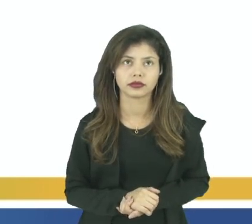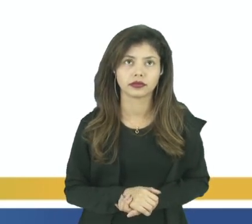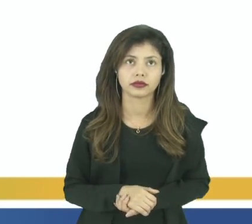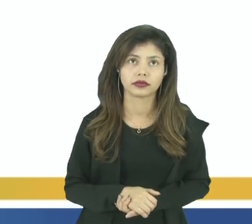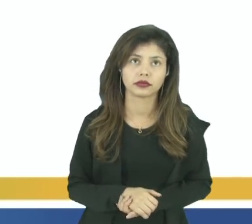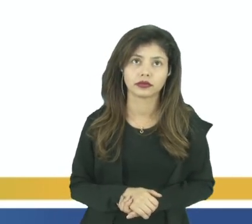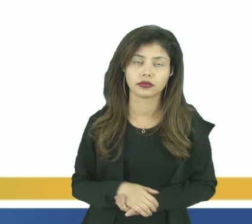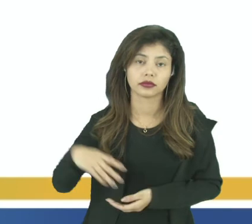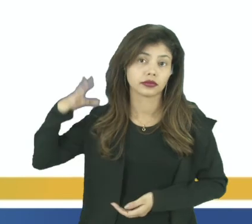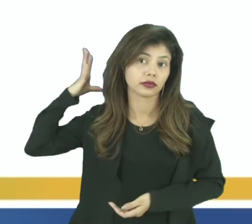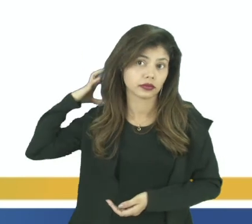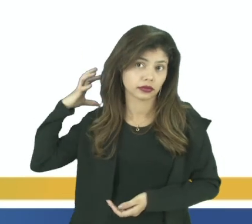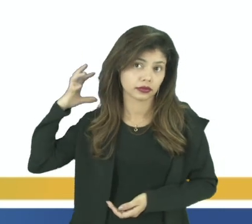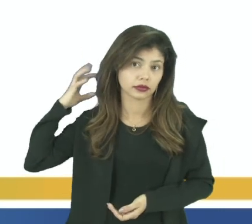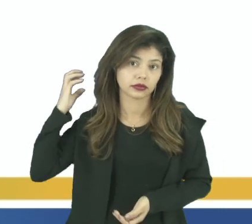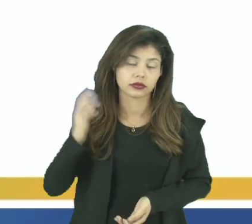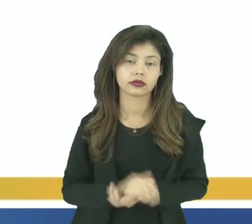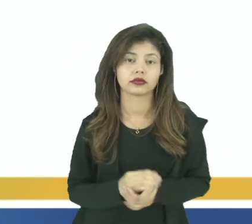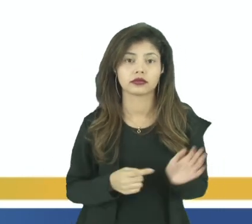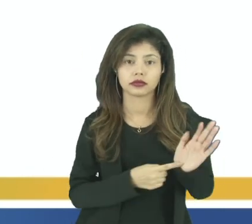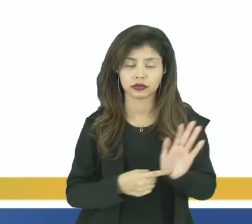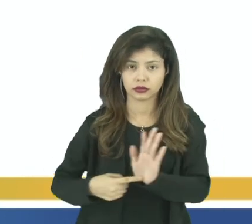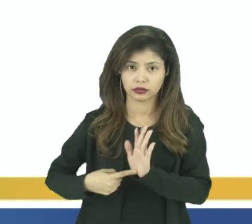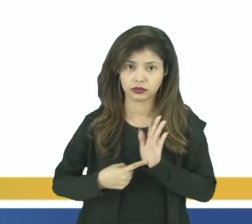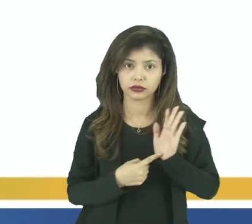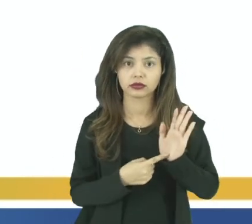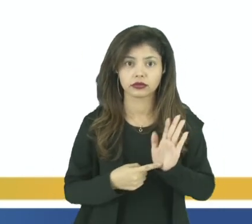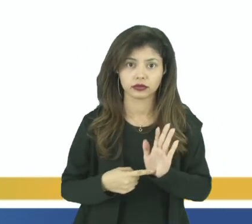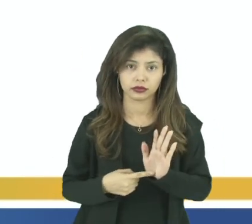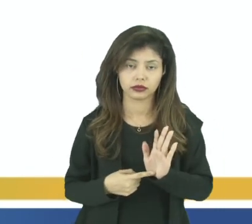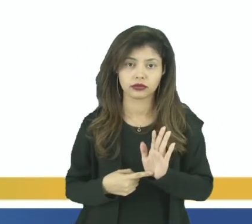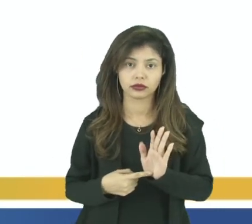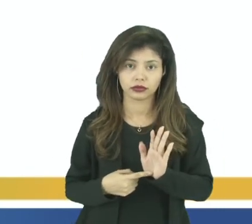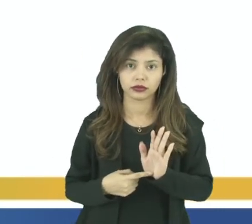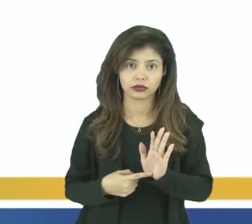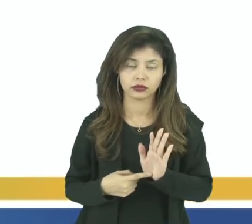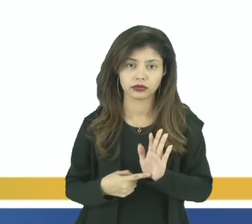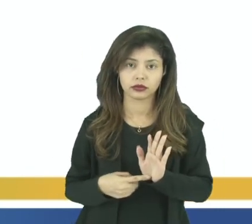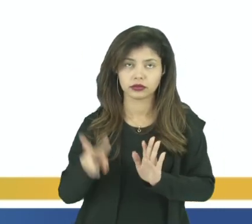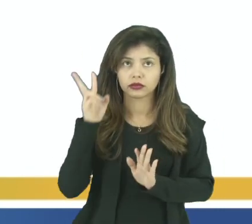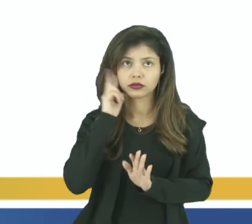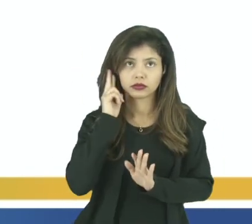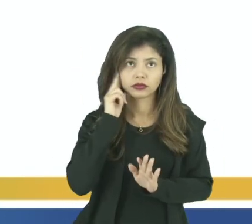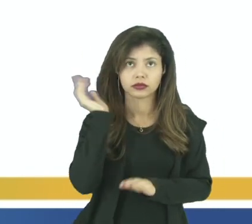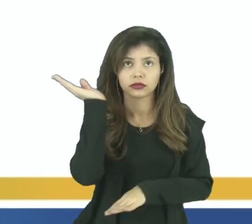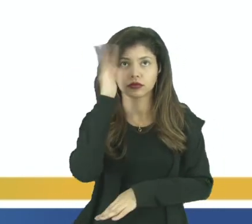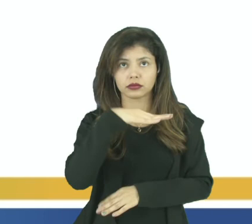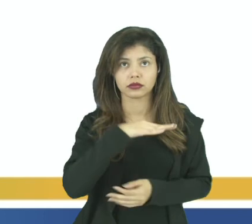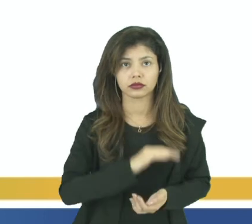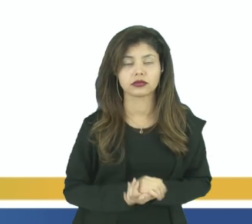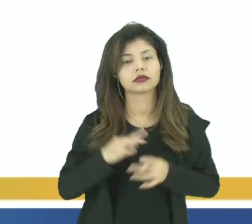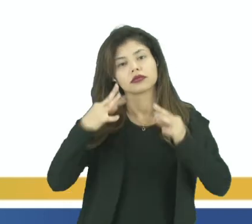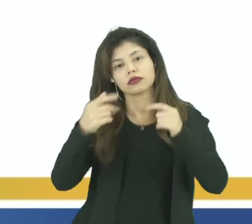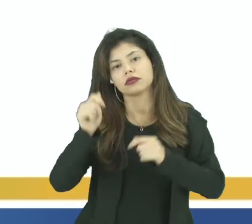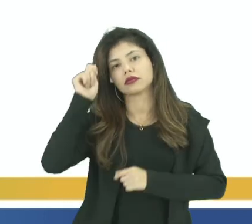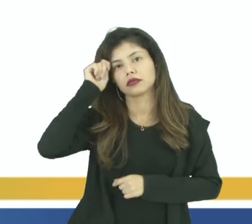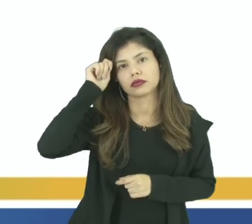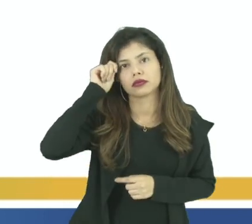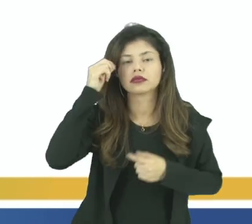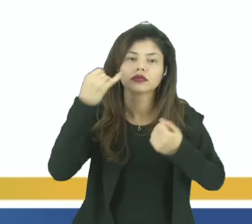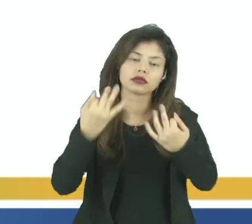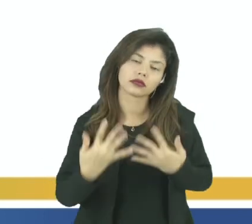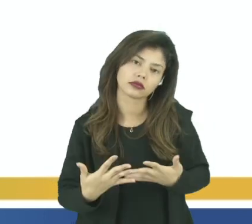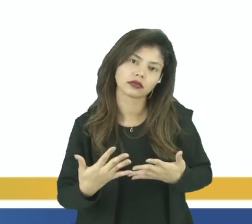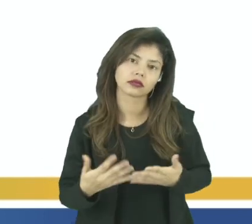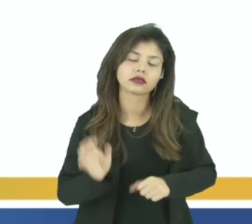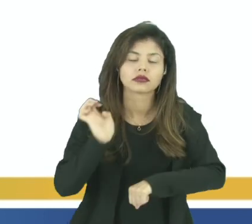por não ter nenhuma ideia de bondade, o homem seja naturalmente mal. Esse autor deveria dizer que,